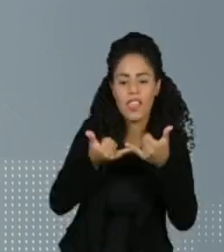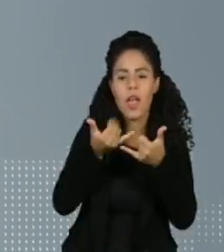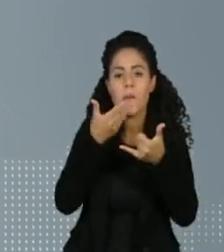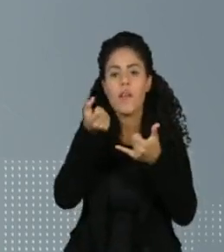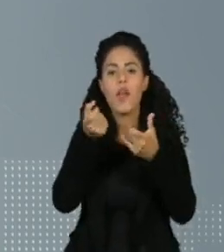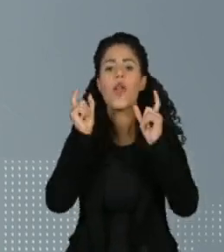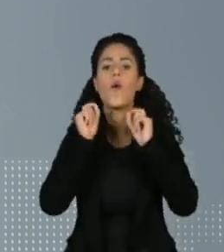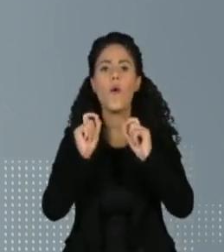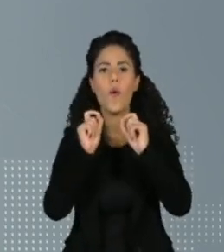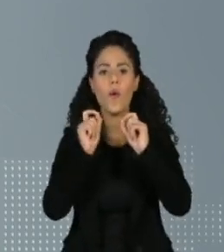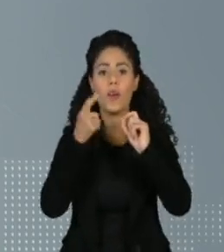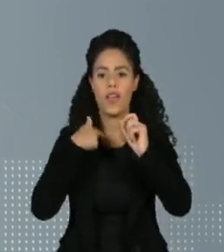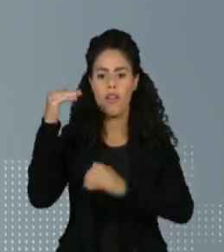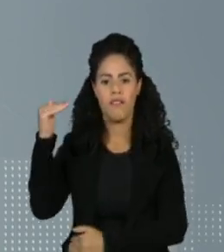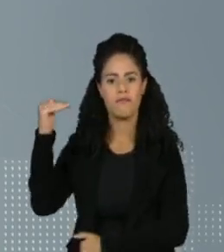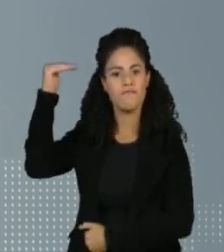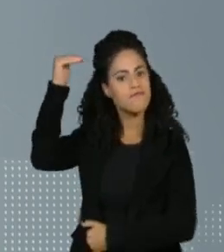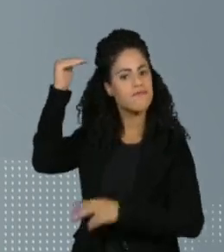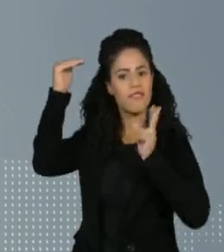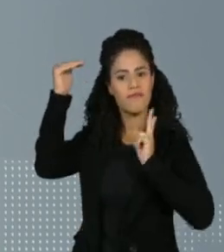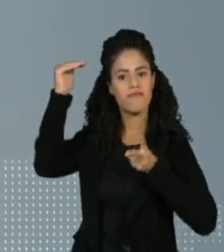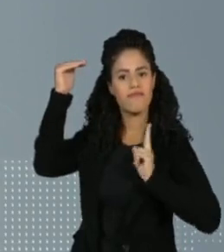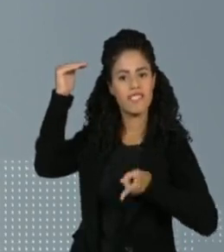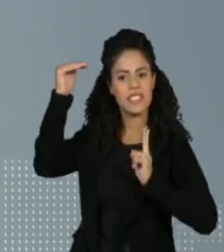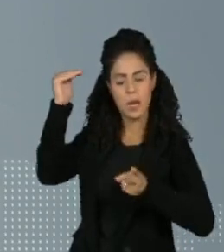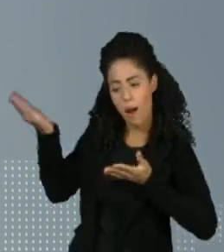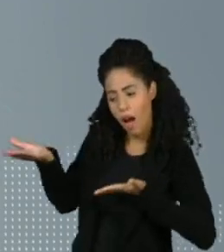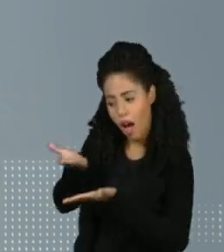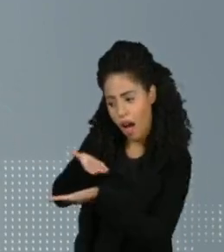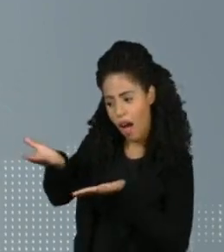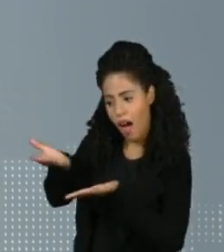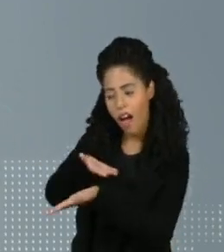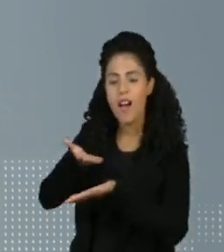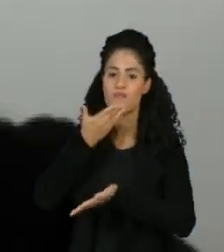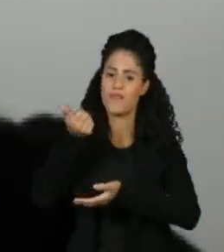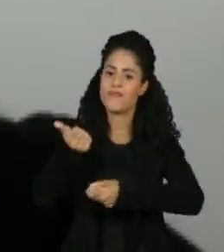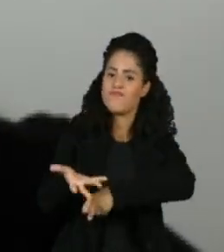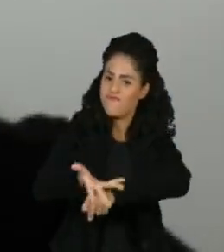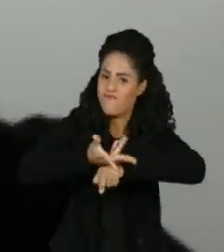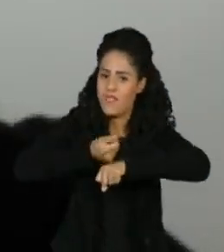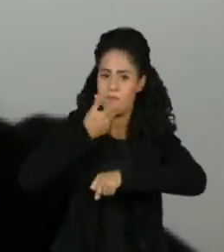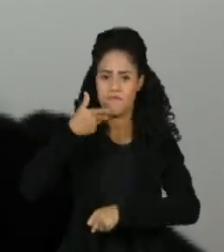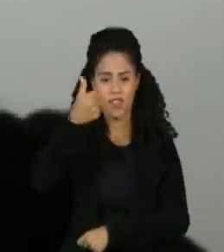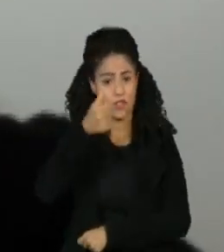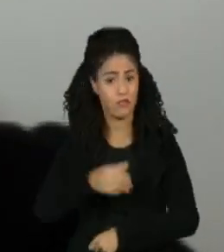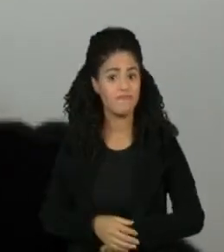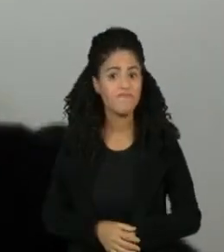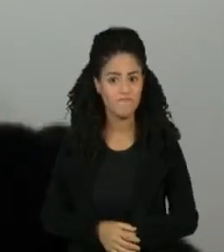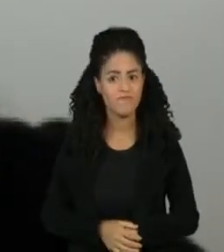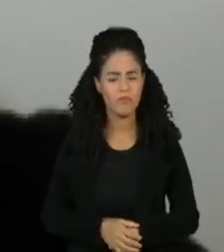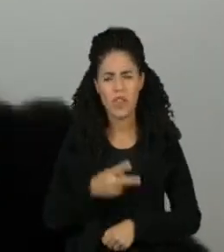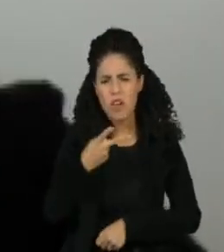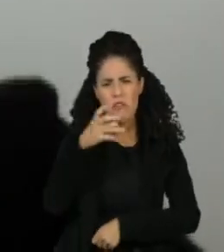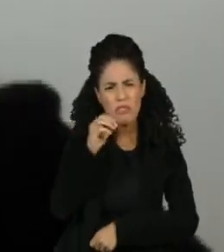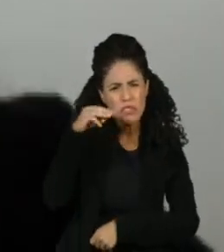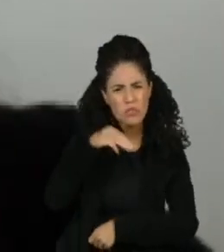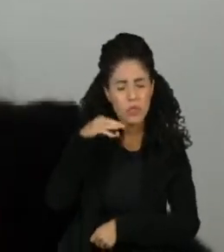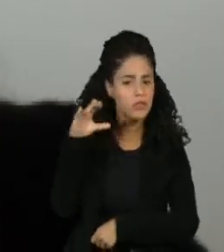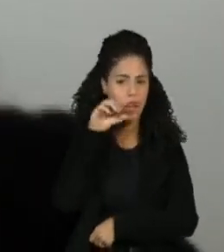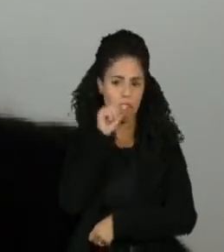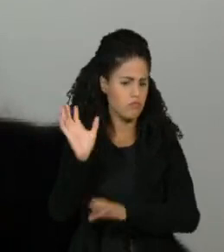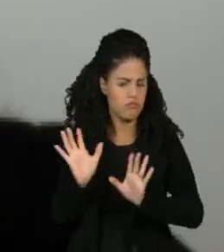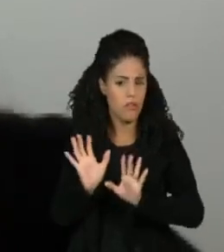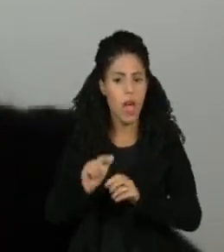ter é um adulto disposto a interagir com qualidade. 20 minutos de uma boa interação vale